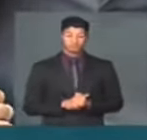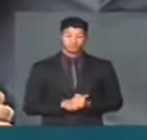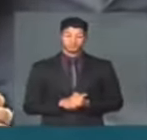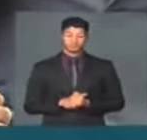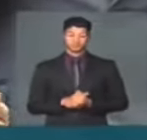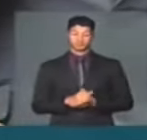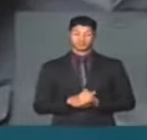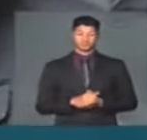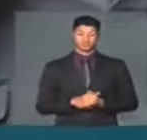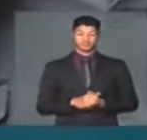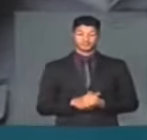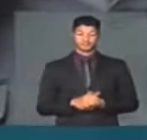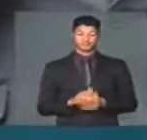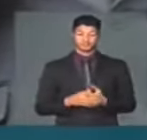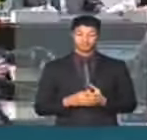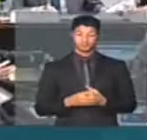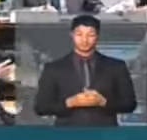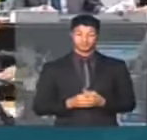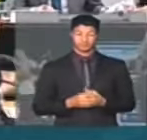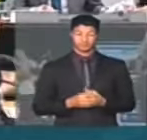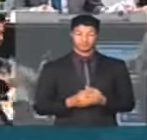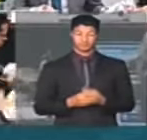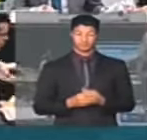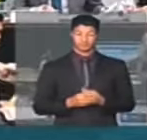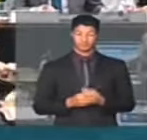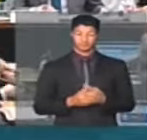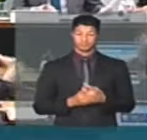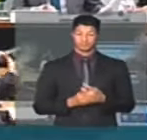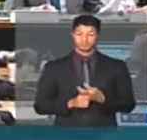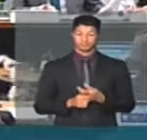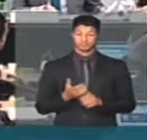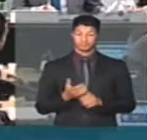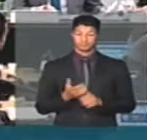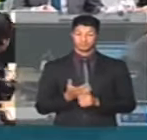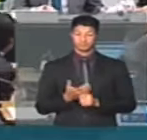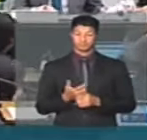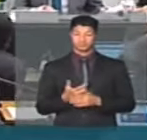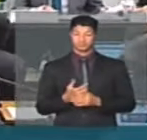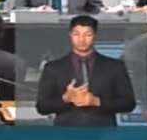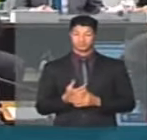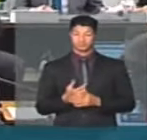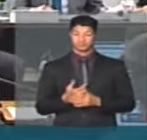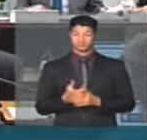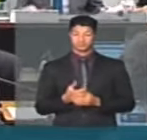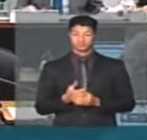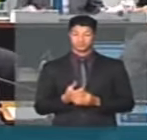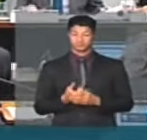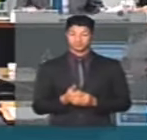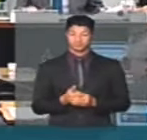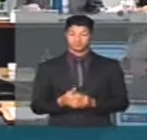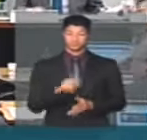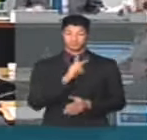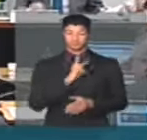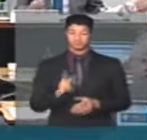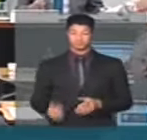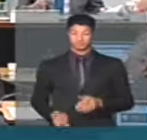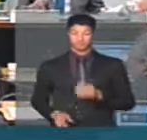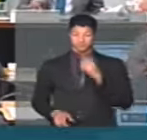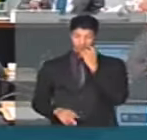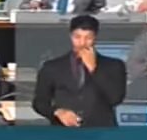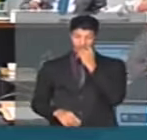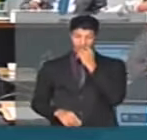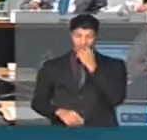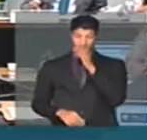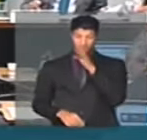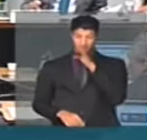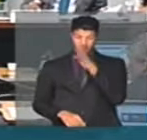somos favoráveis ao requerimento do deputado Glauber Braga. Uma palavra para poder falar contra o requerimento, deputado Arnaldo Faria de Sá. Senhor presidente,